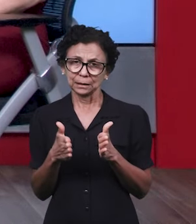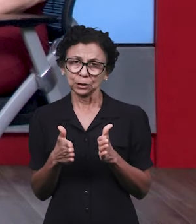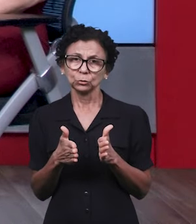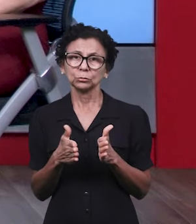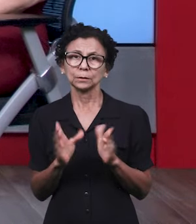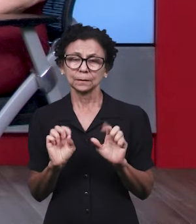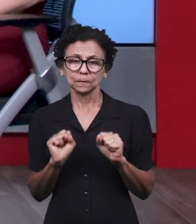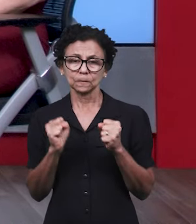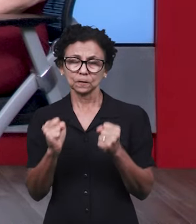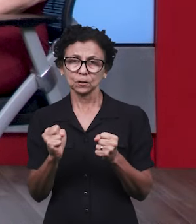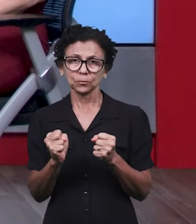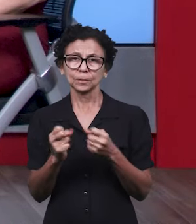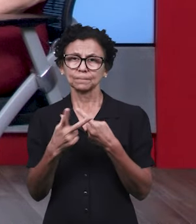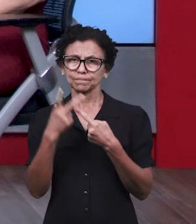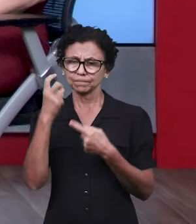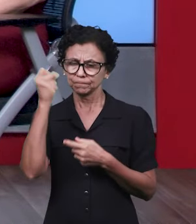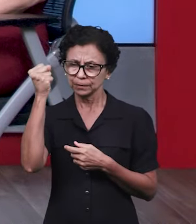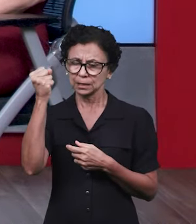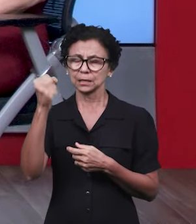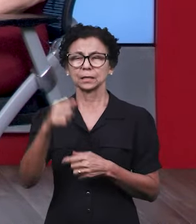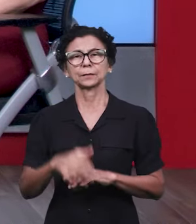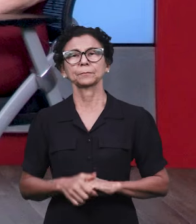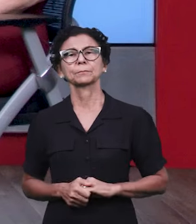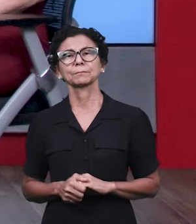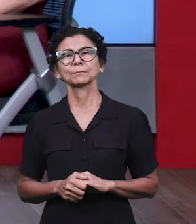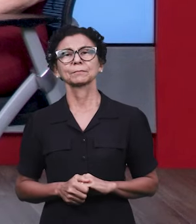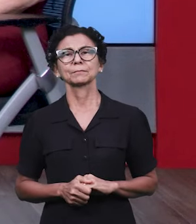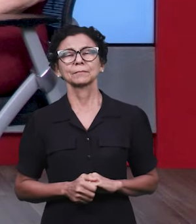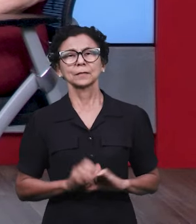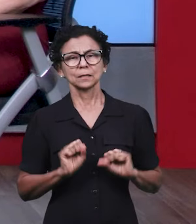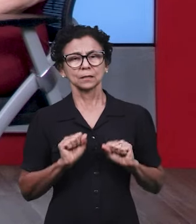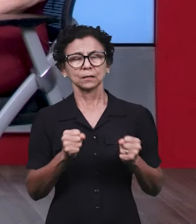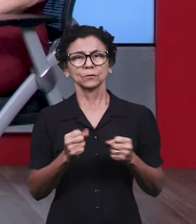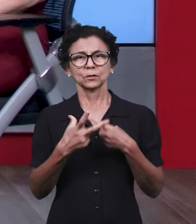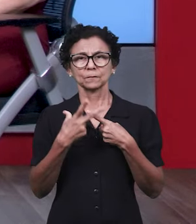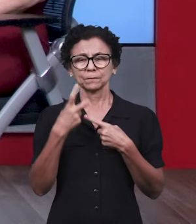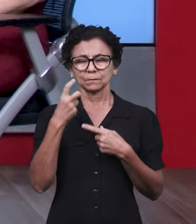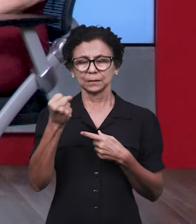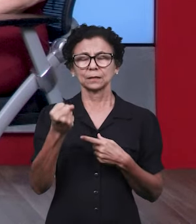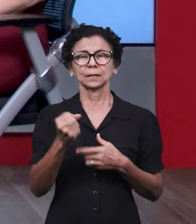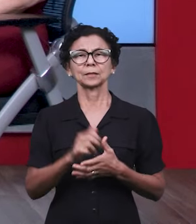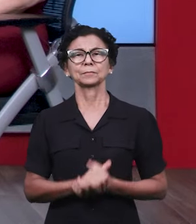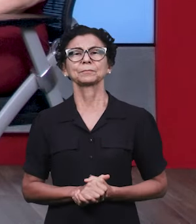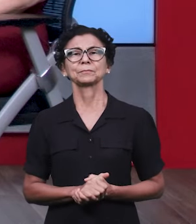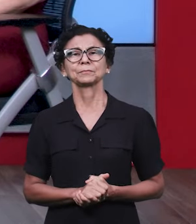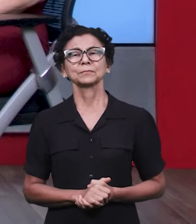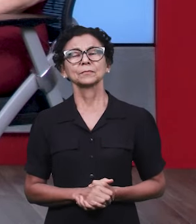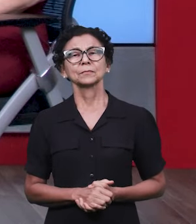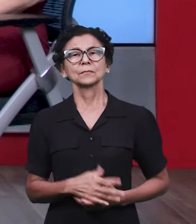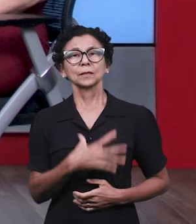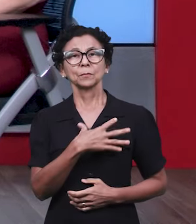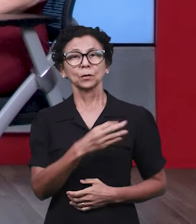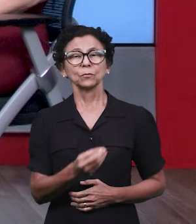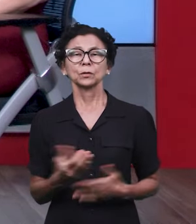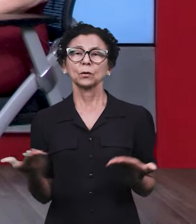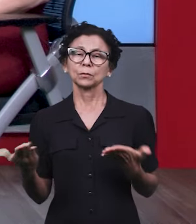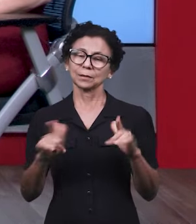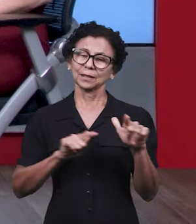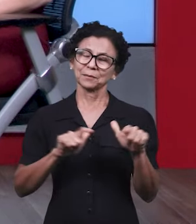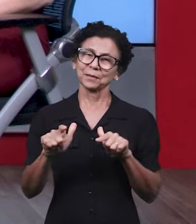tempo dele foi outro. E isso que nós ensinamos a ele. E hoje ele está aí trabalhando, né? Tirando